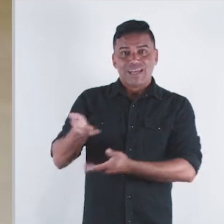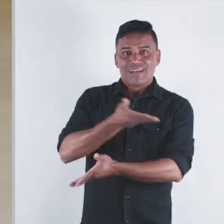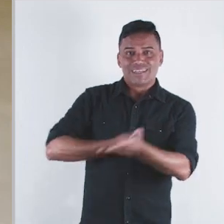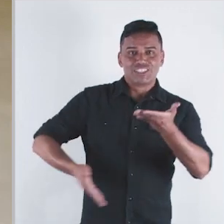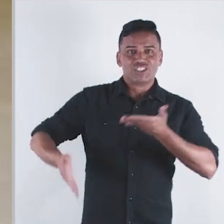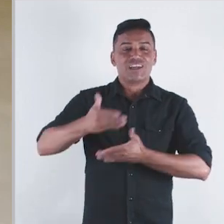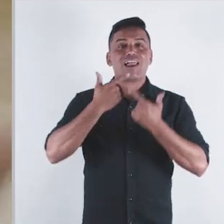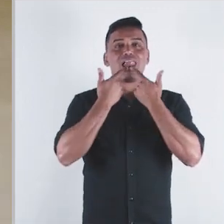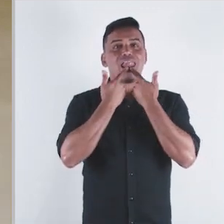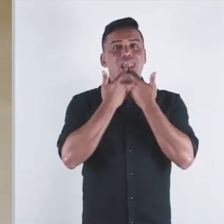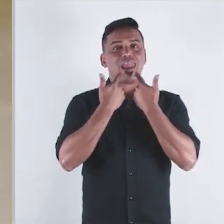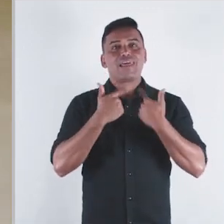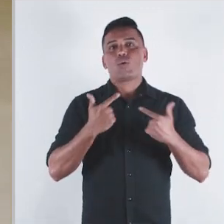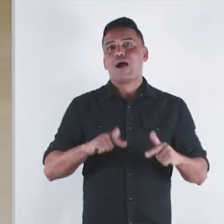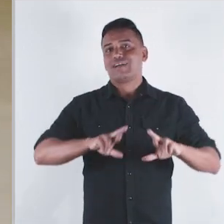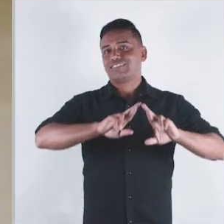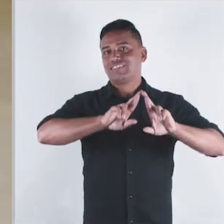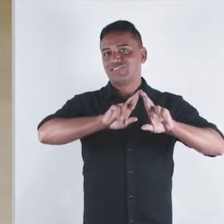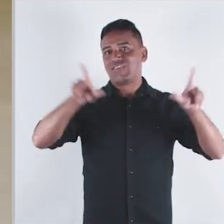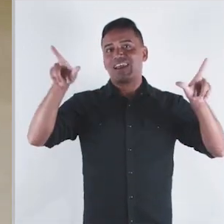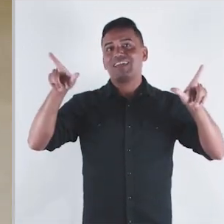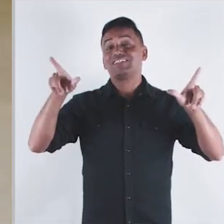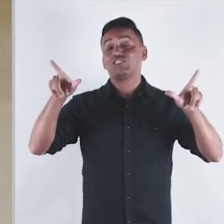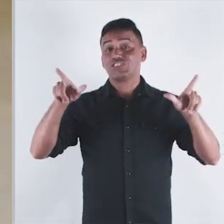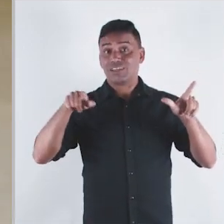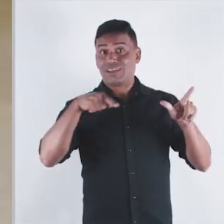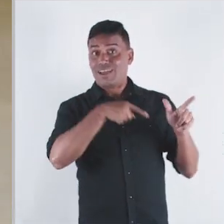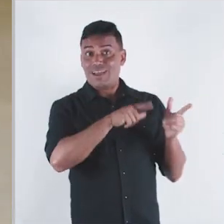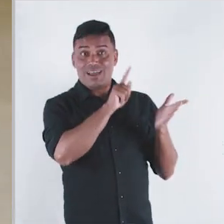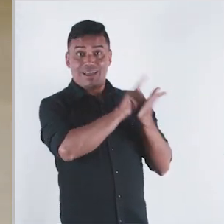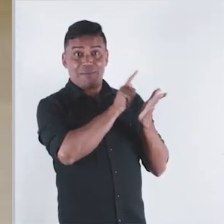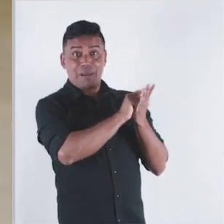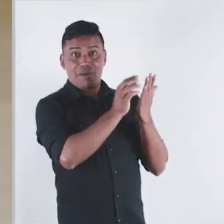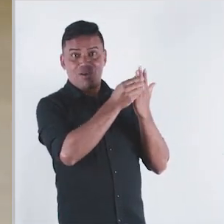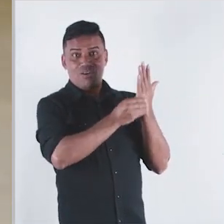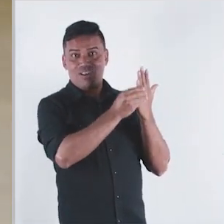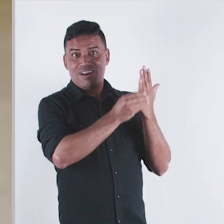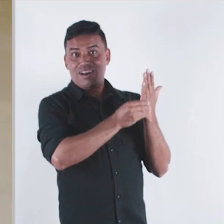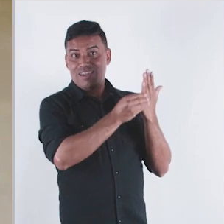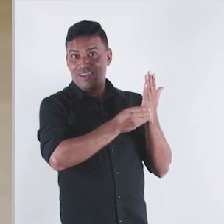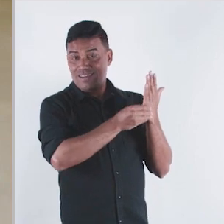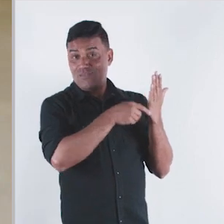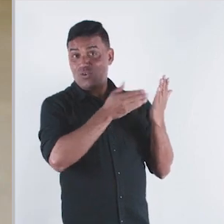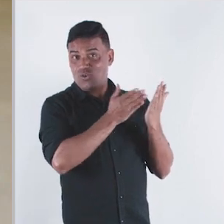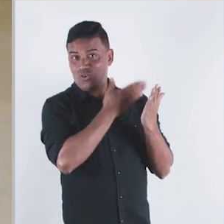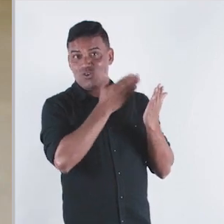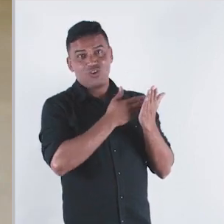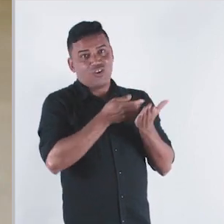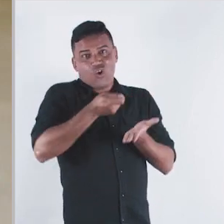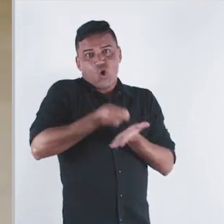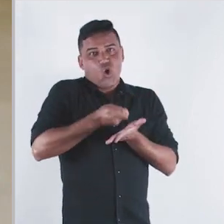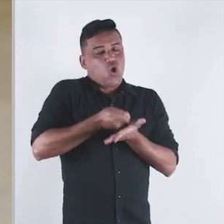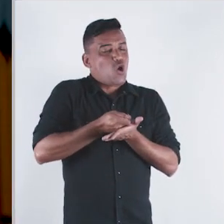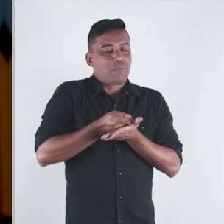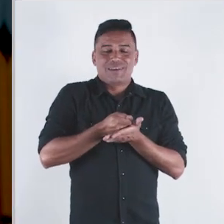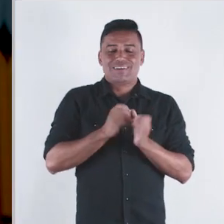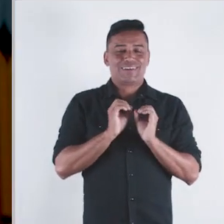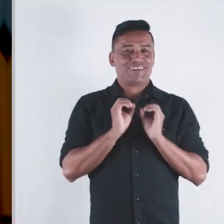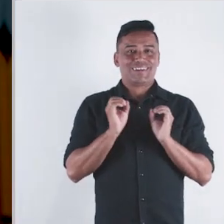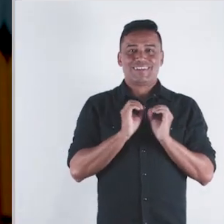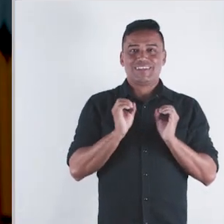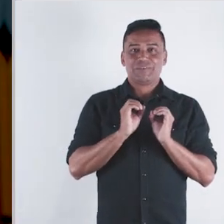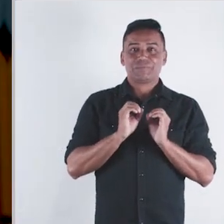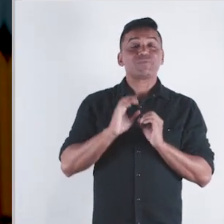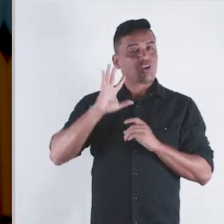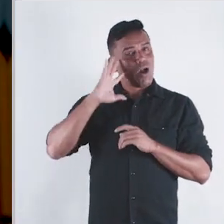múltiplas linguagens, que é algo que o livro não necessariamente nos exige. Então, acho Regiane, que é isso. mas